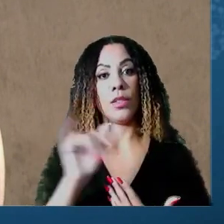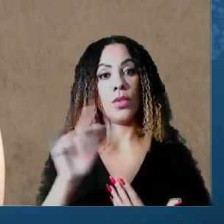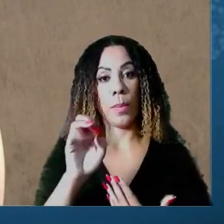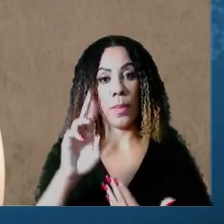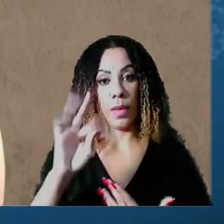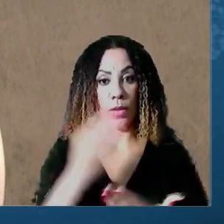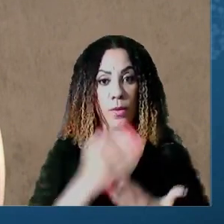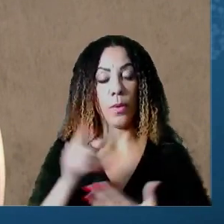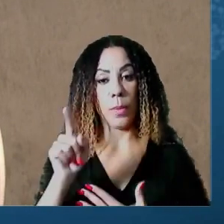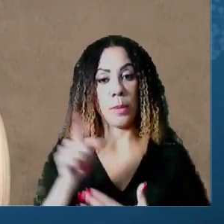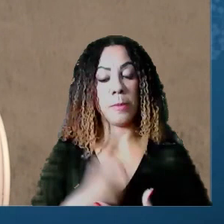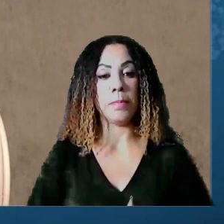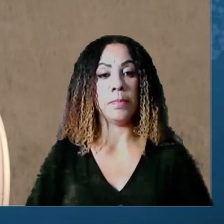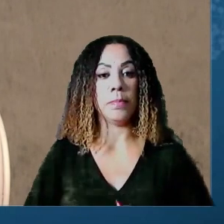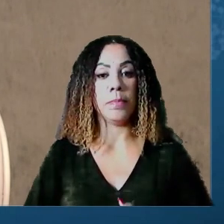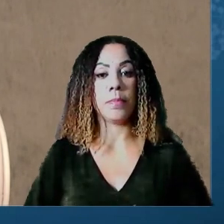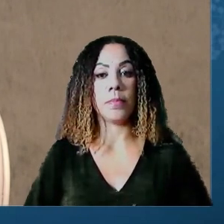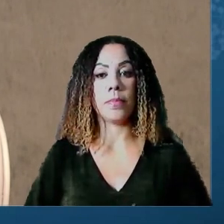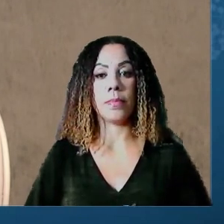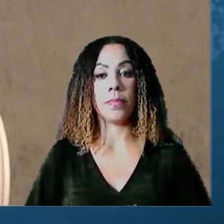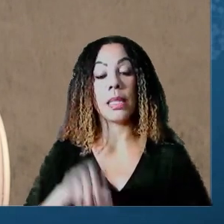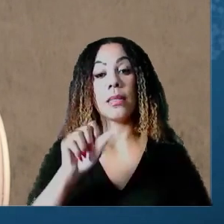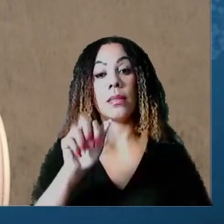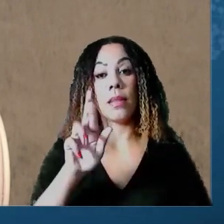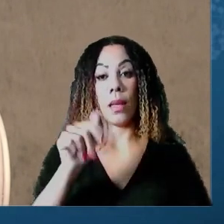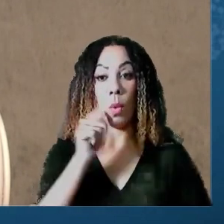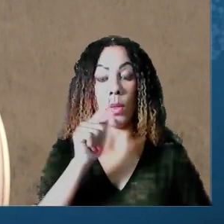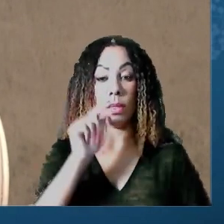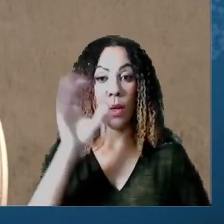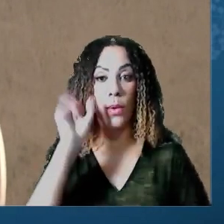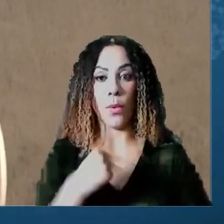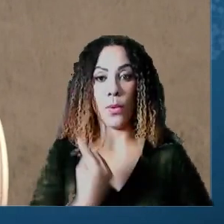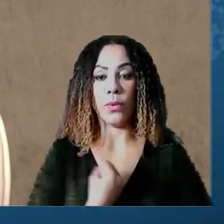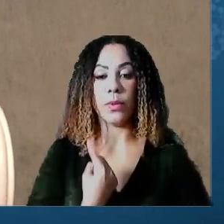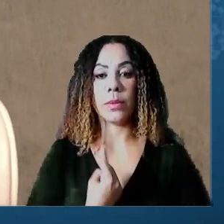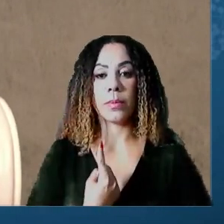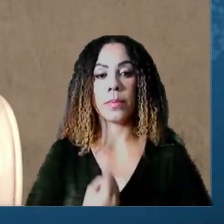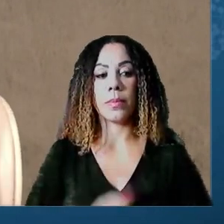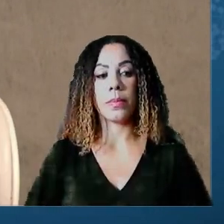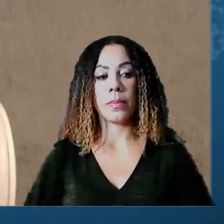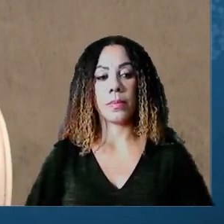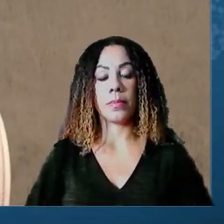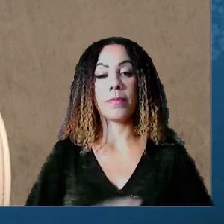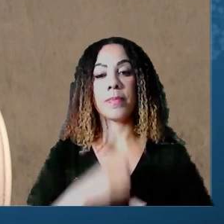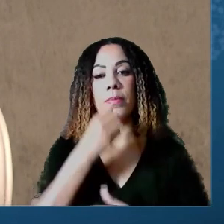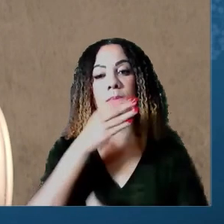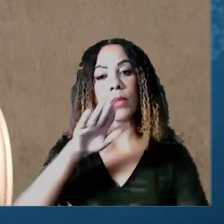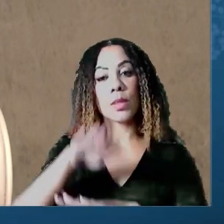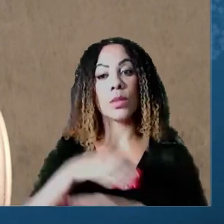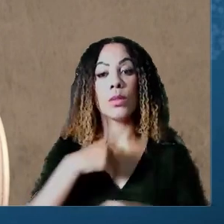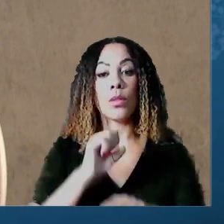Sarah, are you hearing us? I can hear you. Yes, good afternoon. I hope you can hear me. Oh, yeah. Espero que